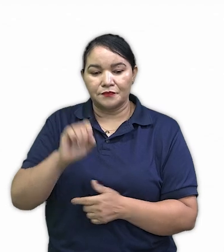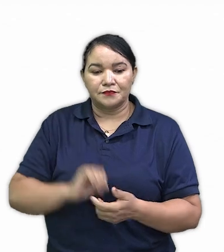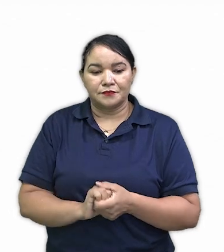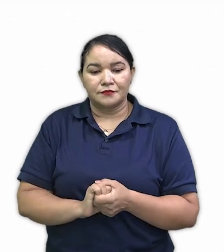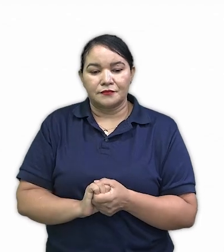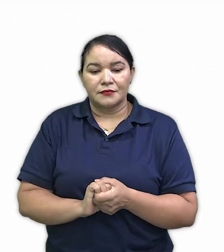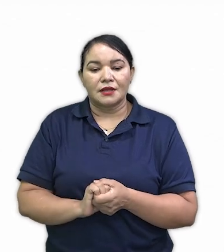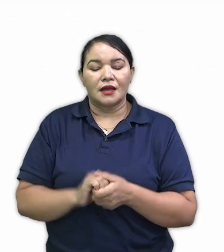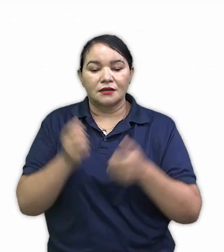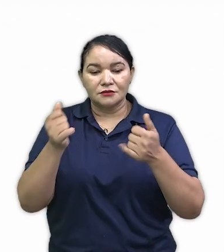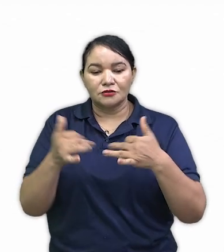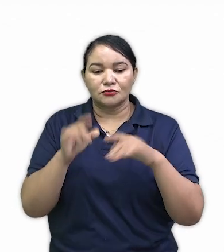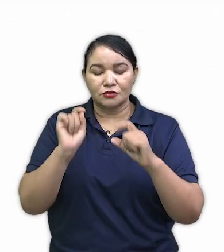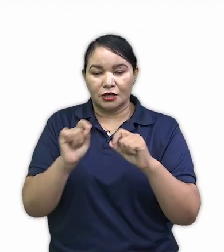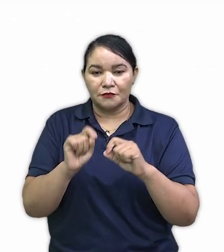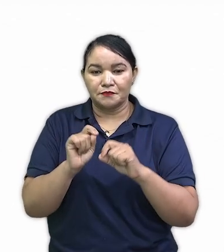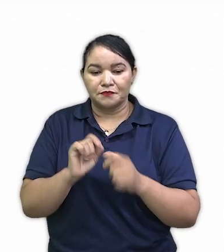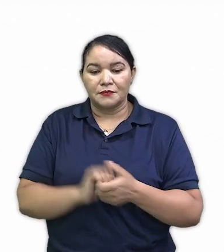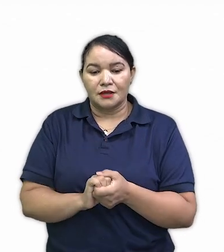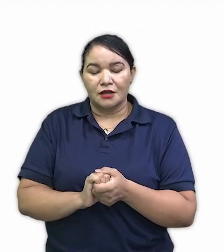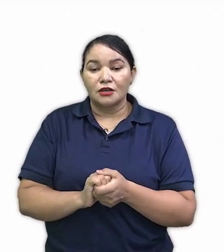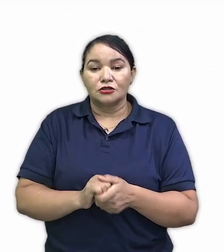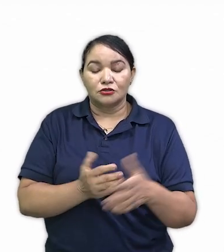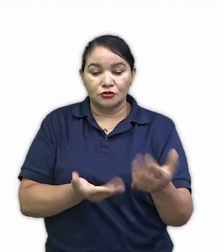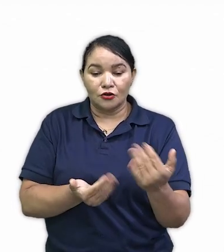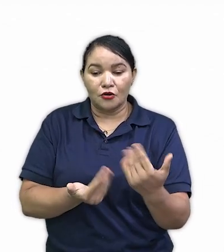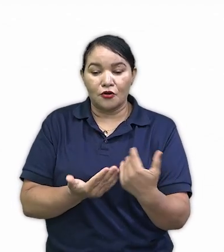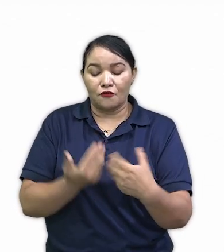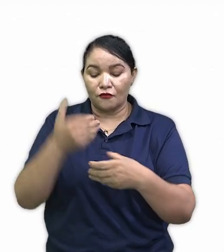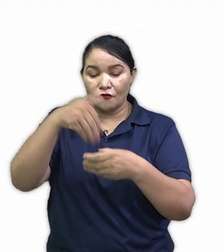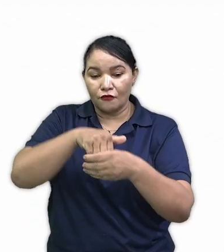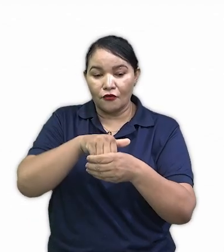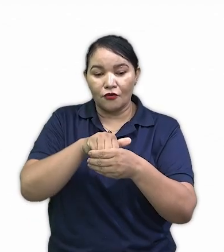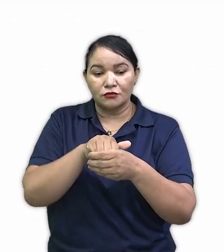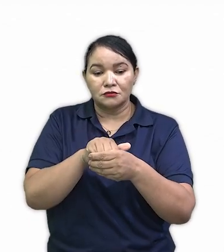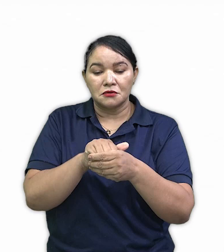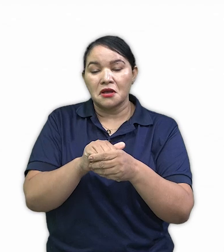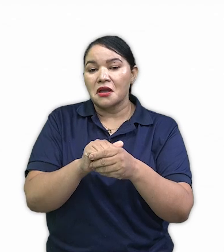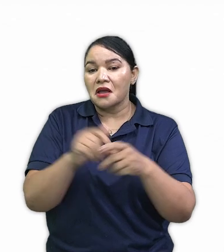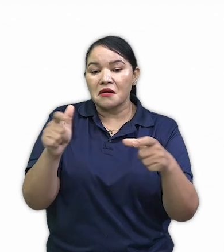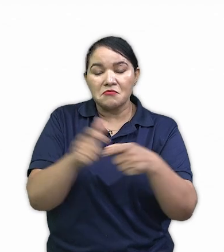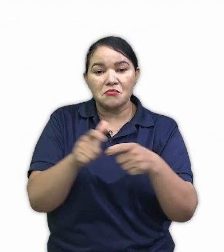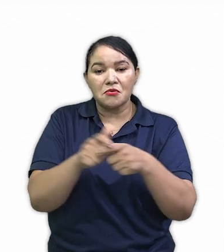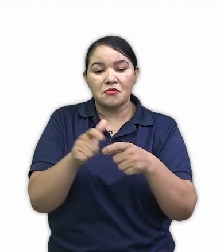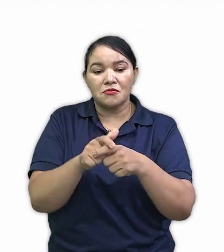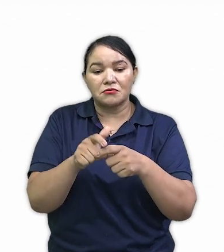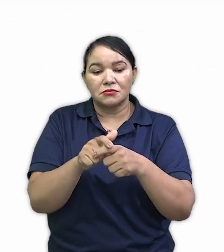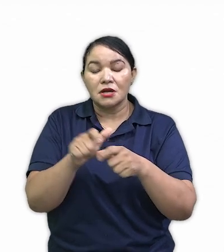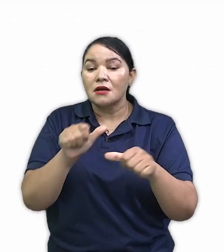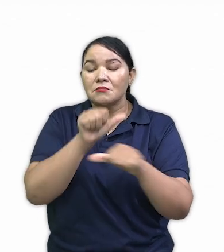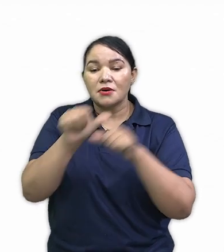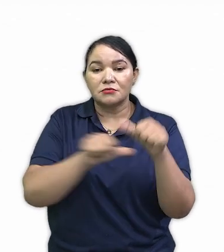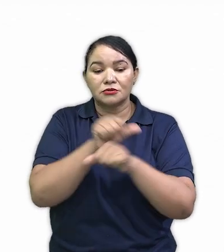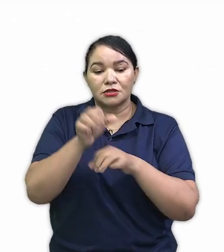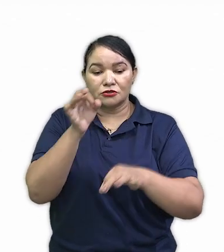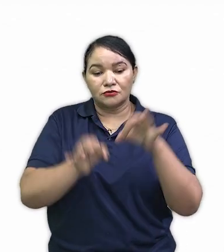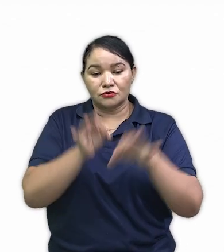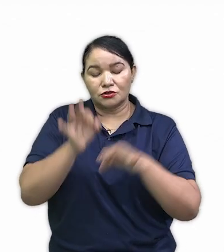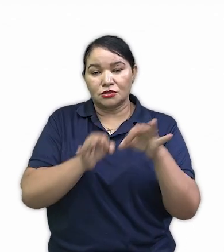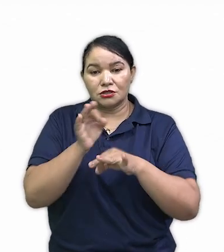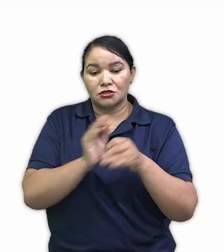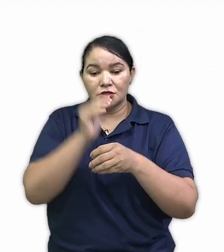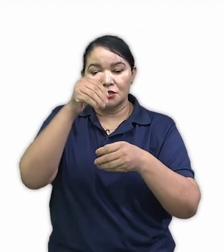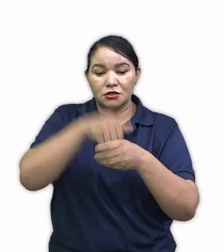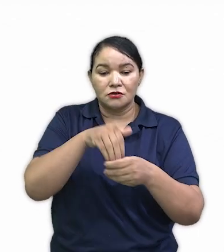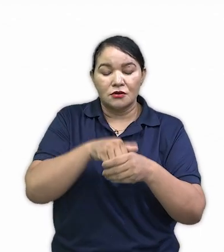jovens alistados para votar é o mais baixo da história. Para mudar esse cenário, a Justiça Eleitoral contou